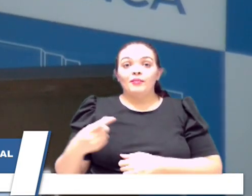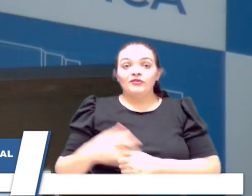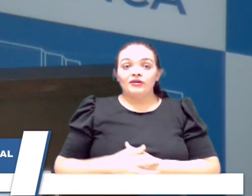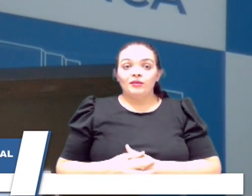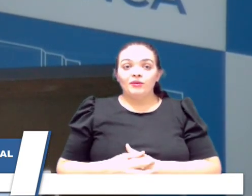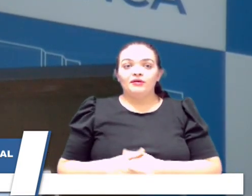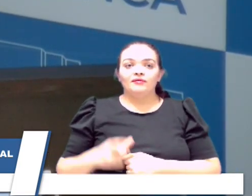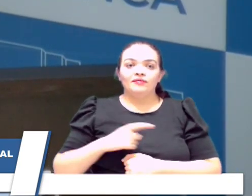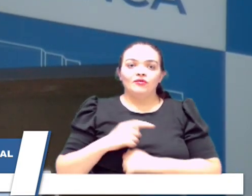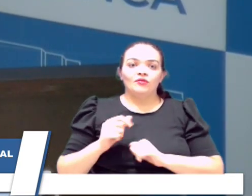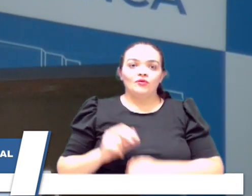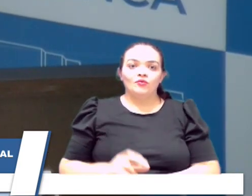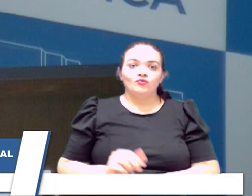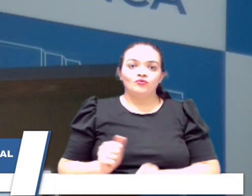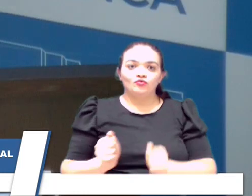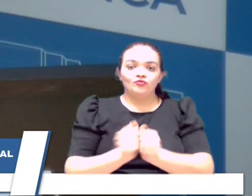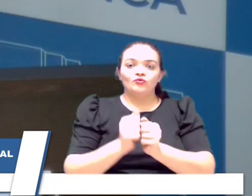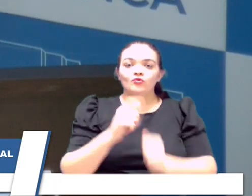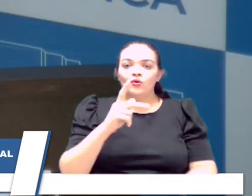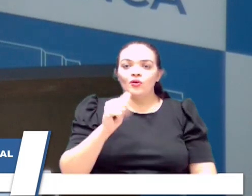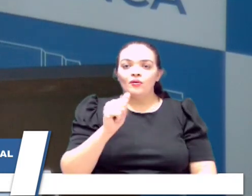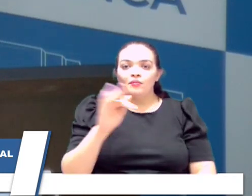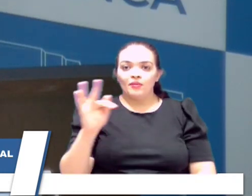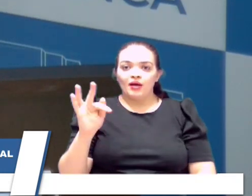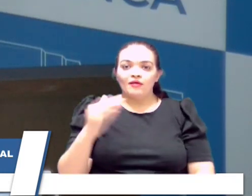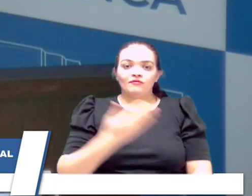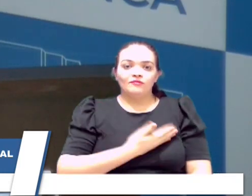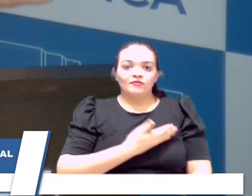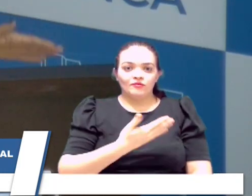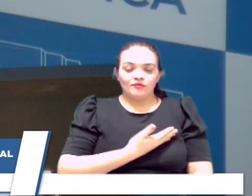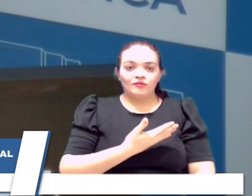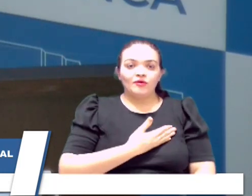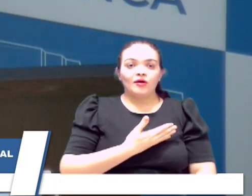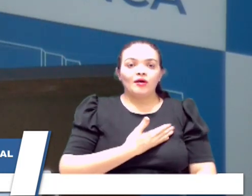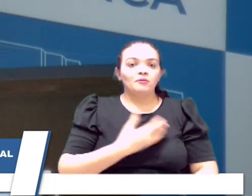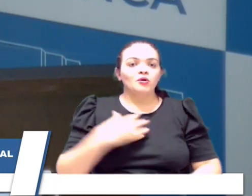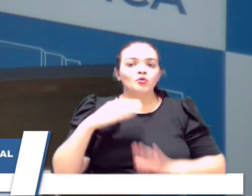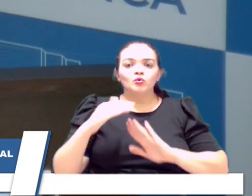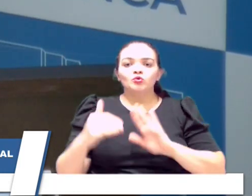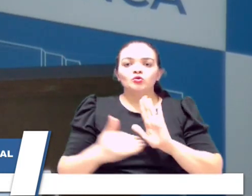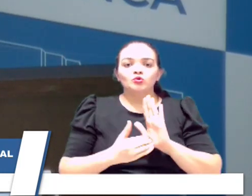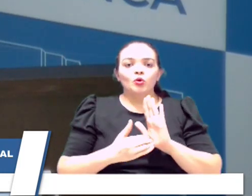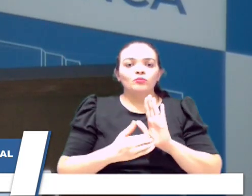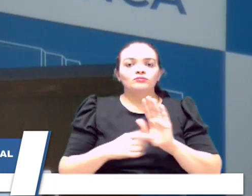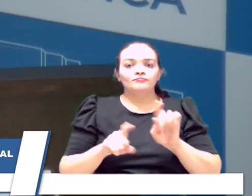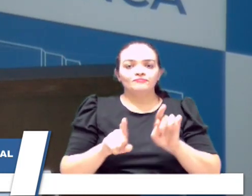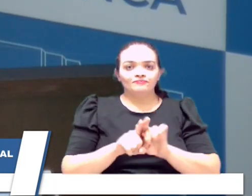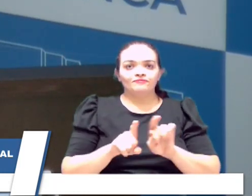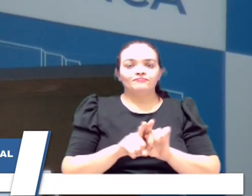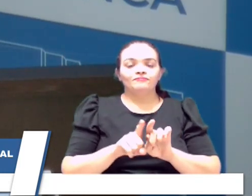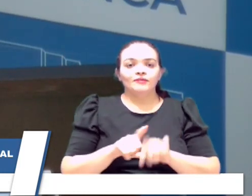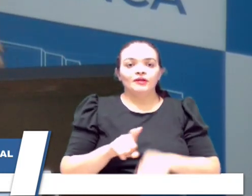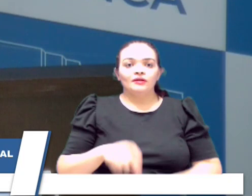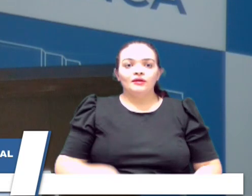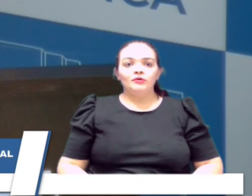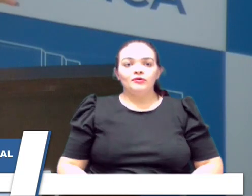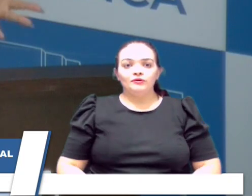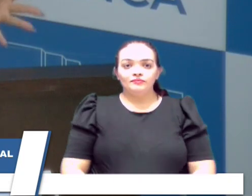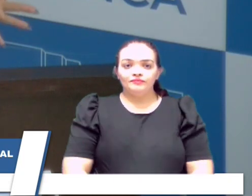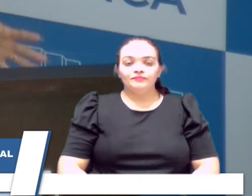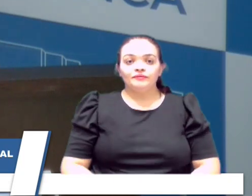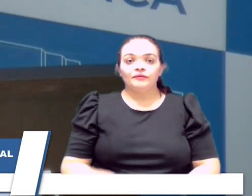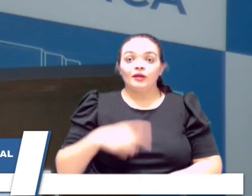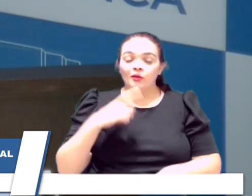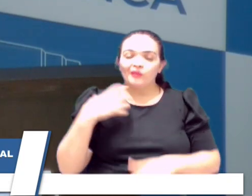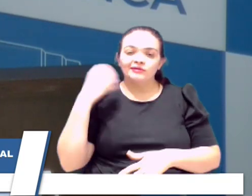ali à frente da PAF, junto com os meus amigos, que estão todos aqui também. A gente está fazendo uma